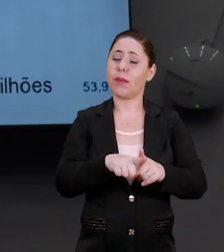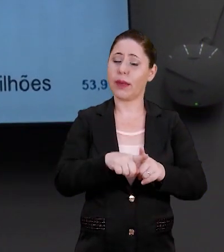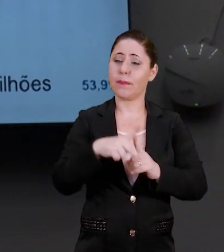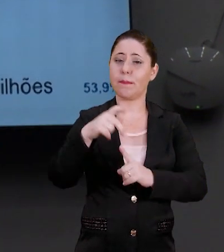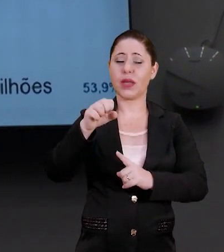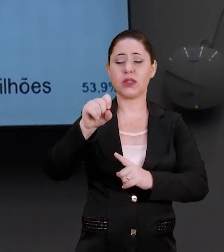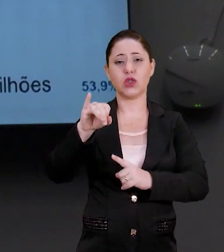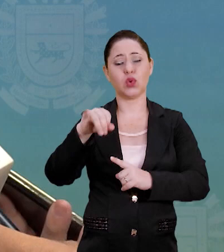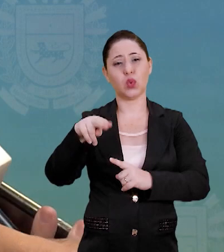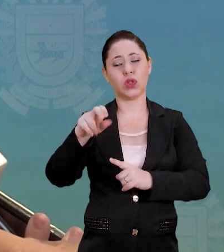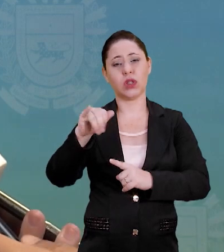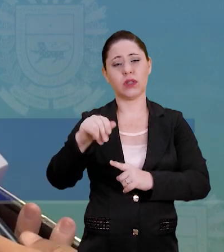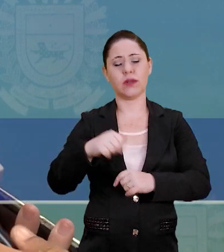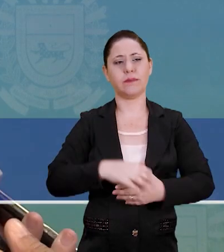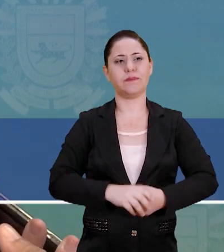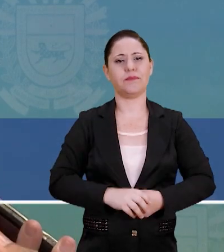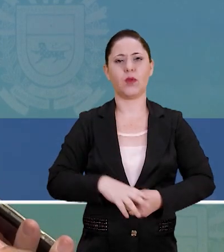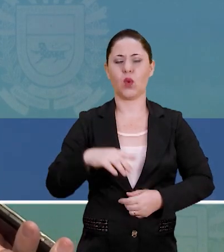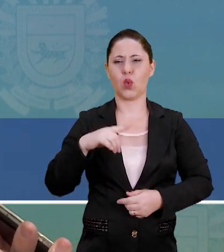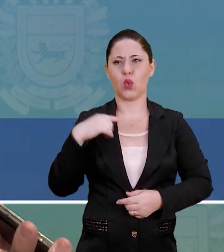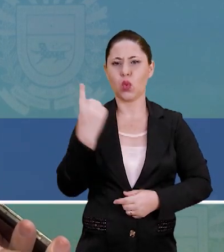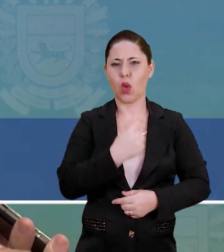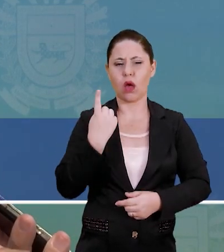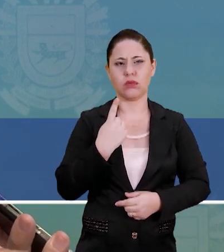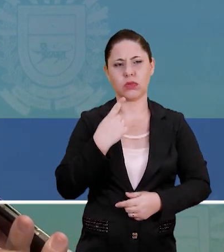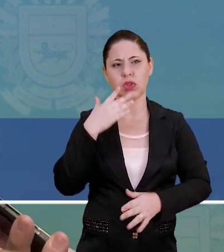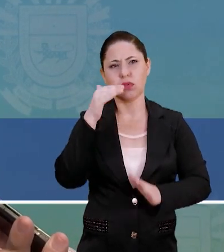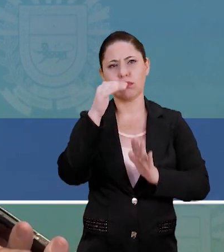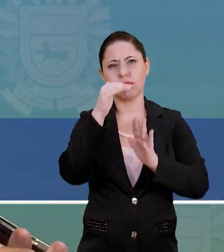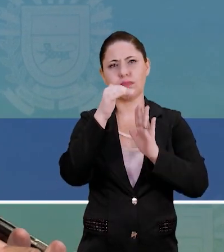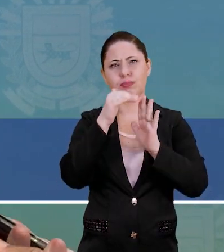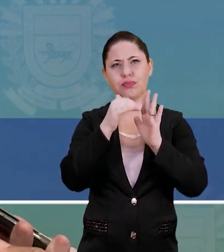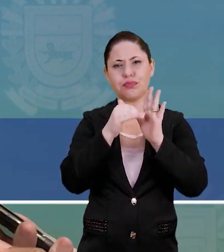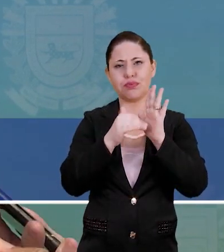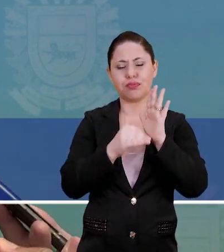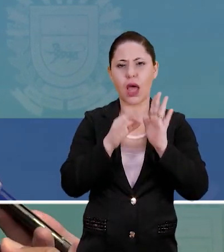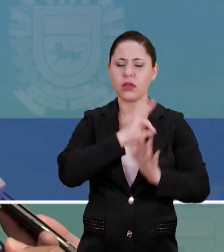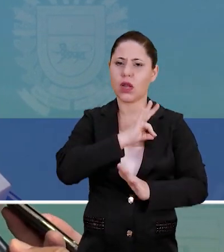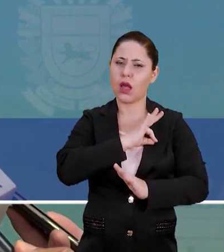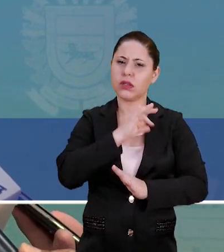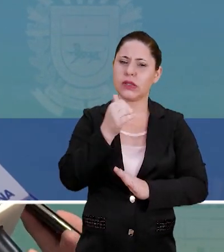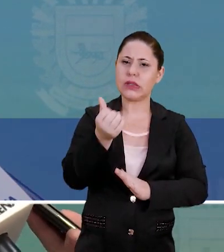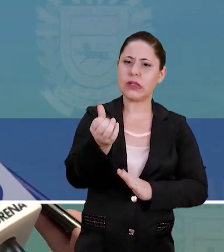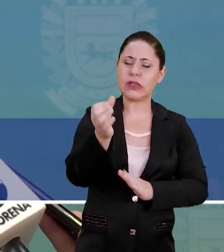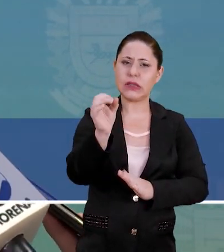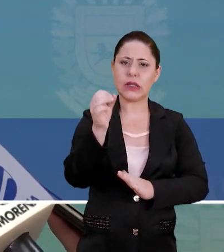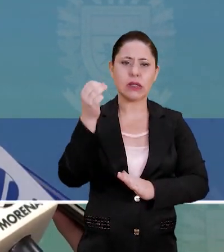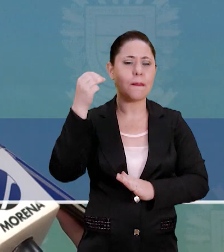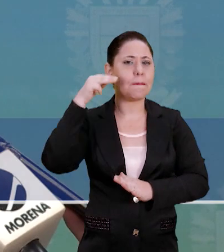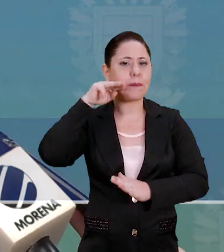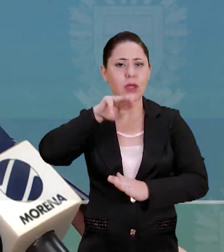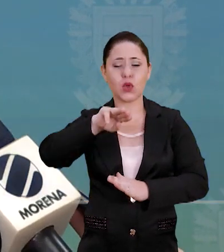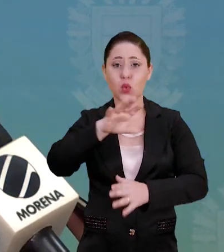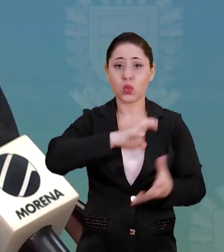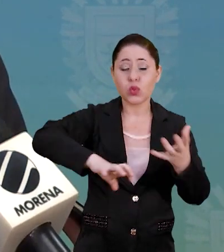dos pensionistas. Nós estimamos que o primeiro ano a gente poderia reduzir a despesa em aproximadamente 60 milhões